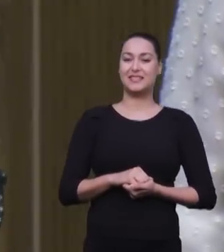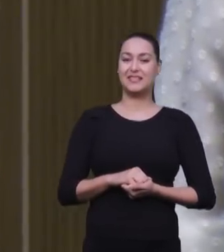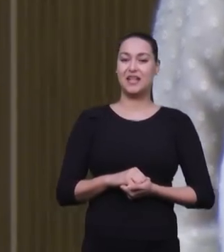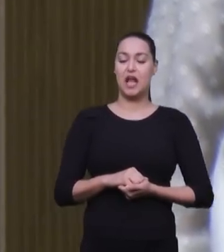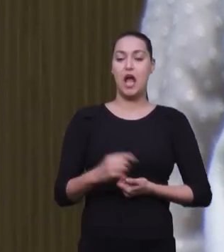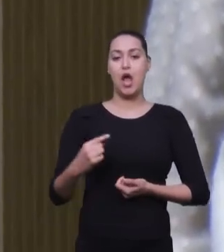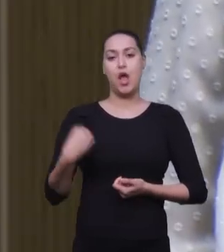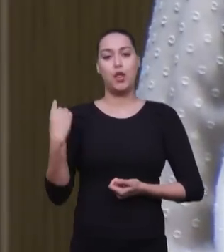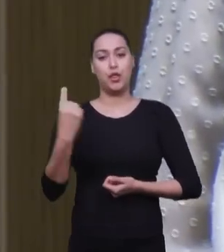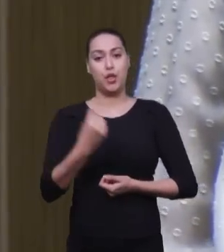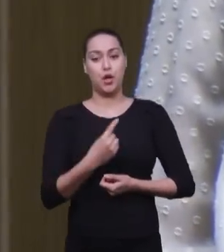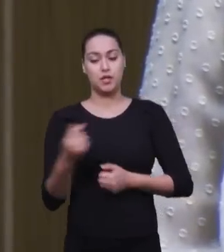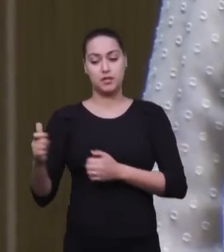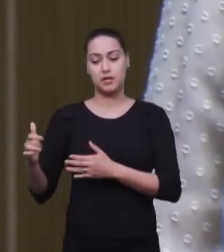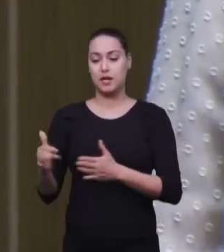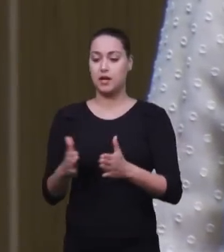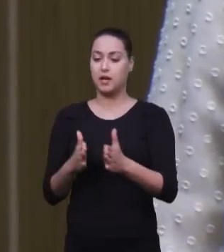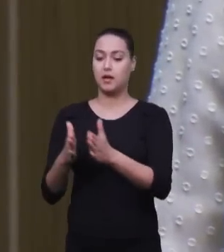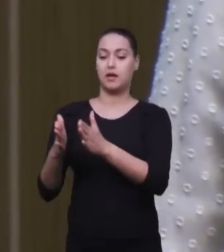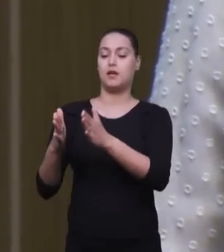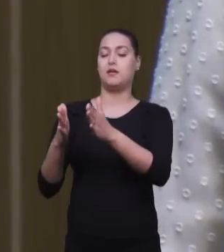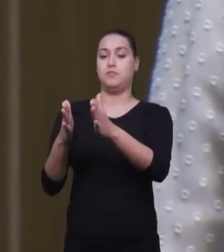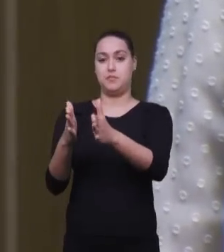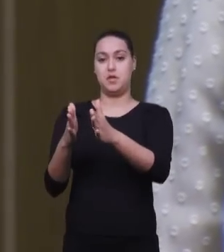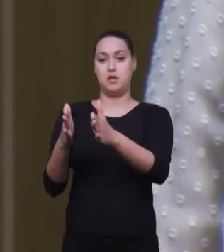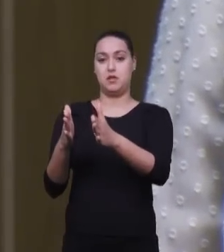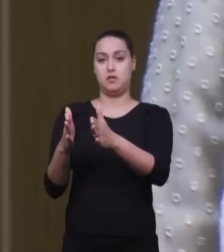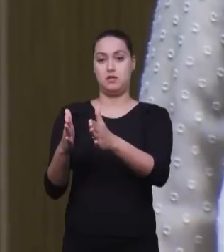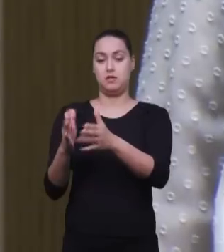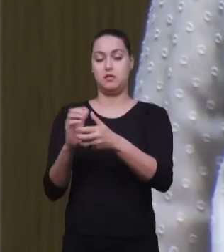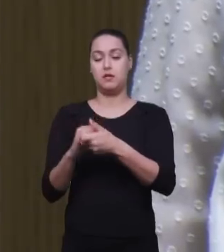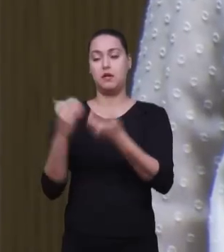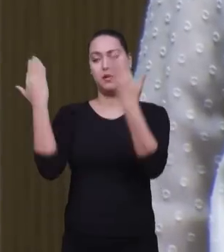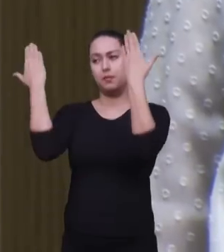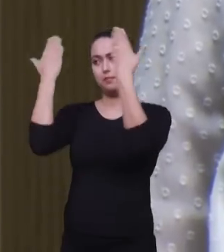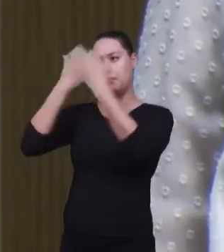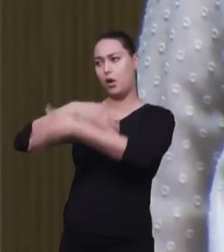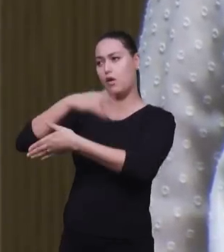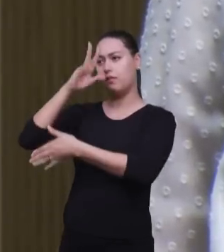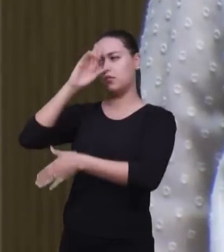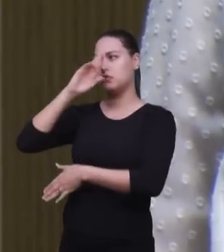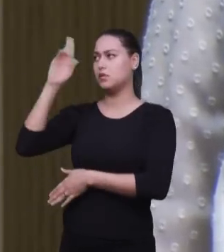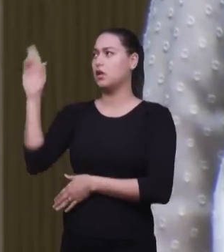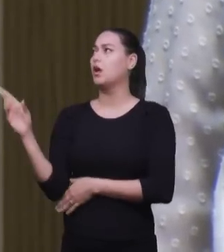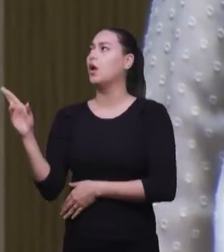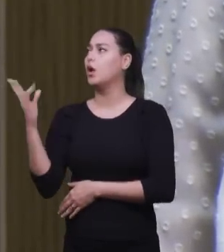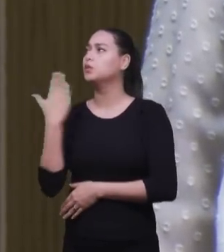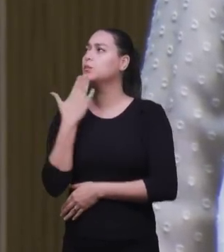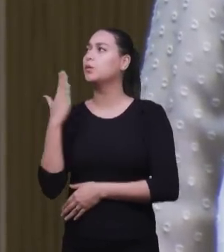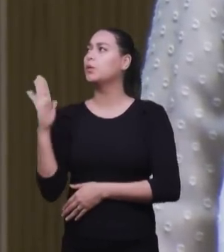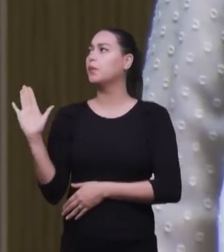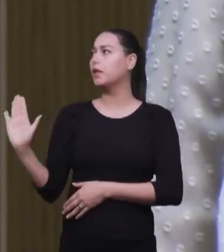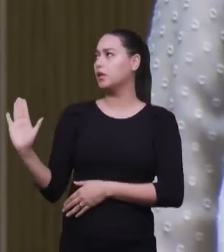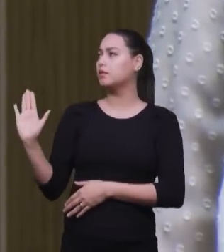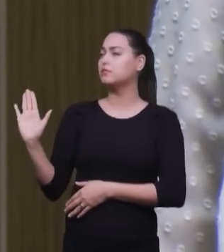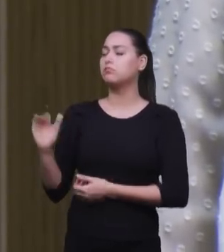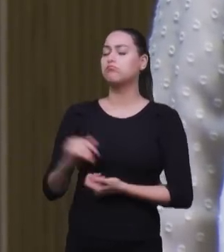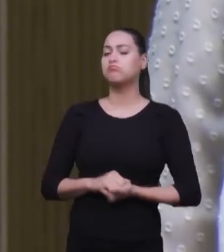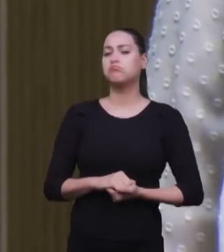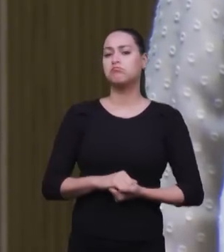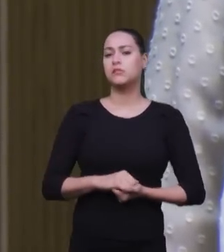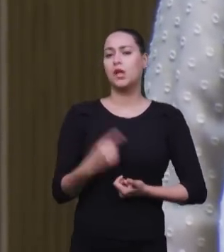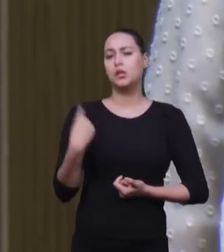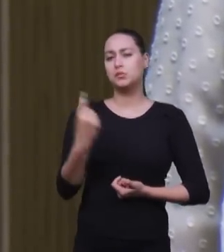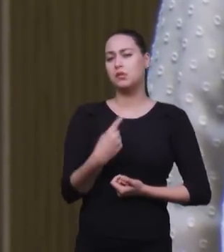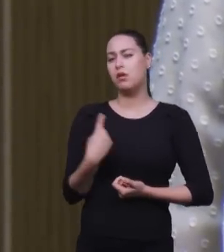Por muitas vezes na nossa caminhada, nós ouvimos falar, faça prova do Senhor, das promessas.